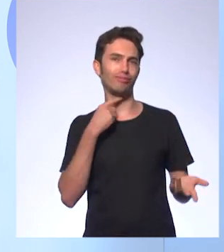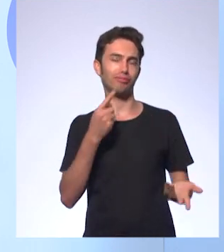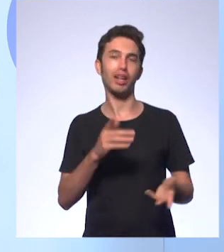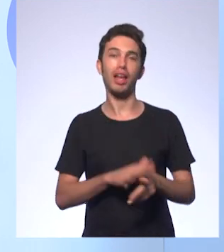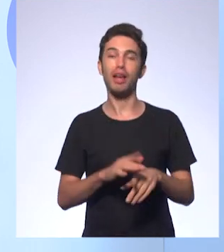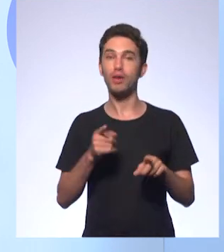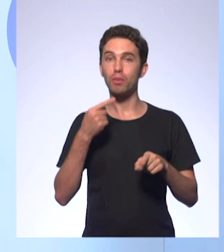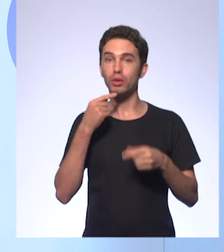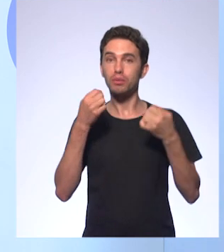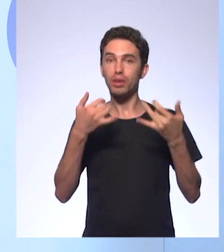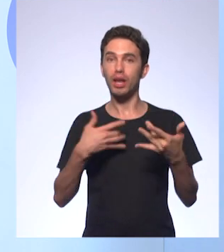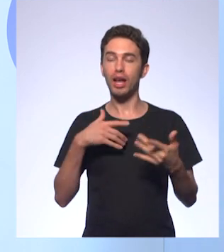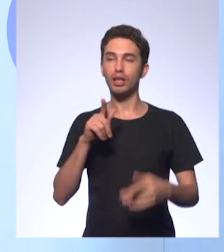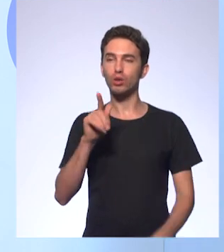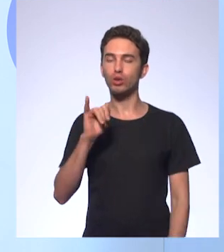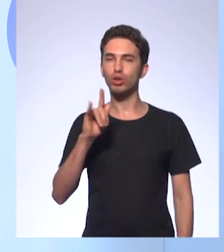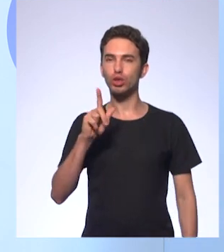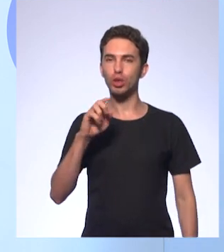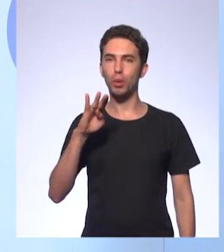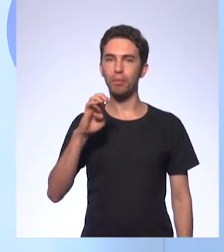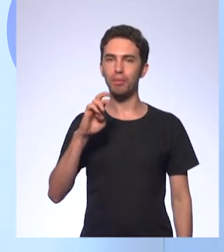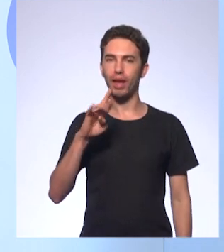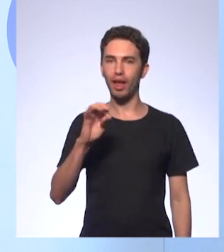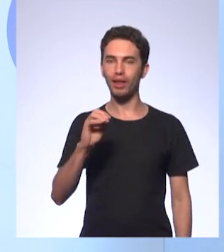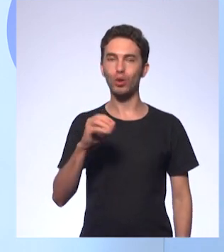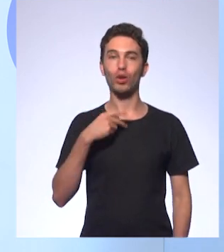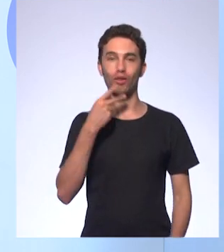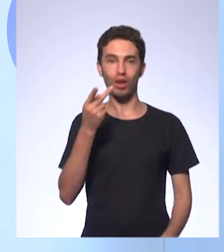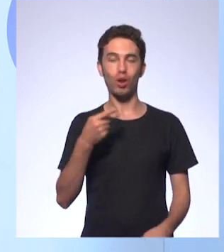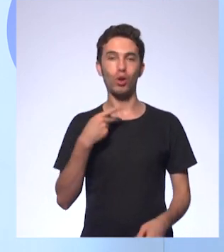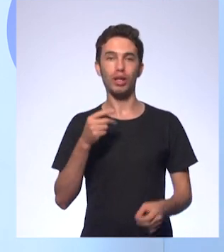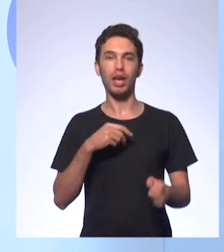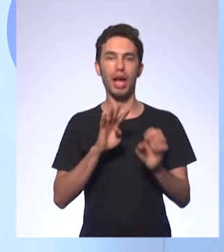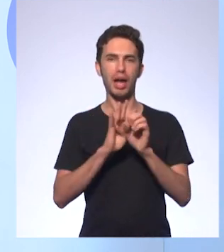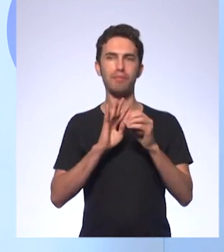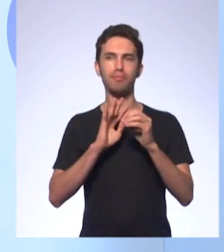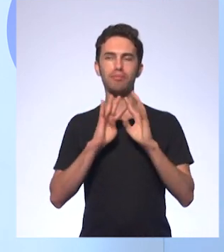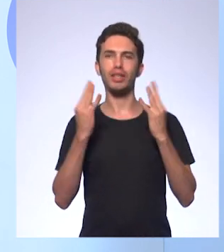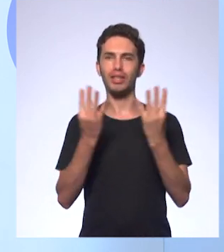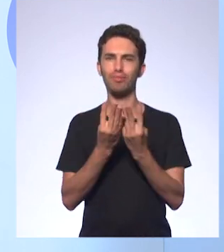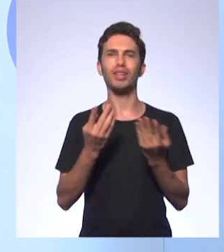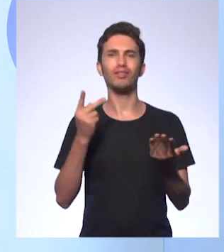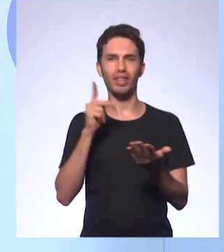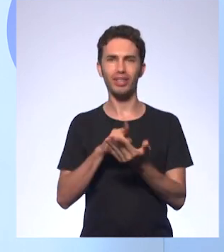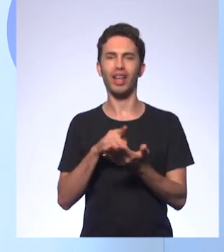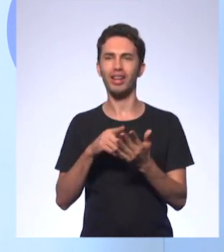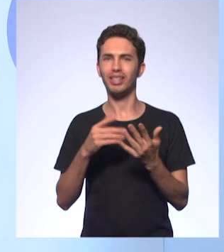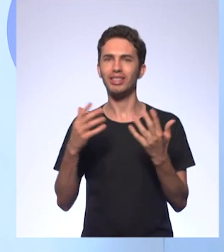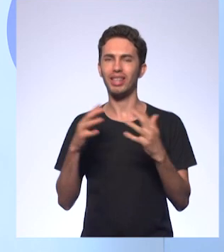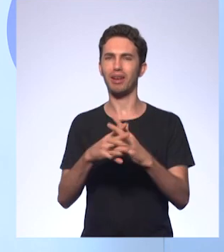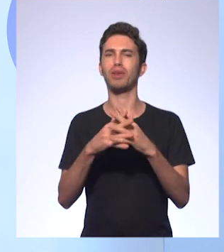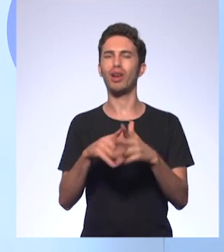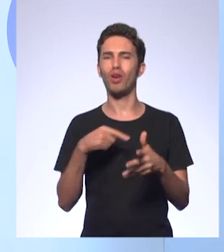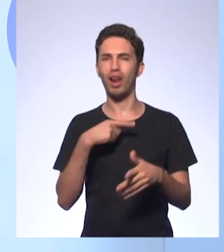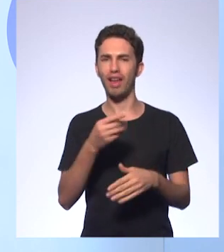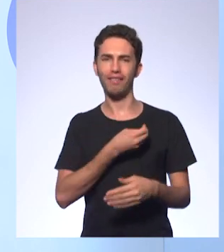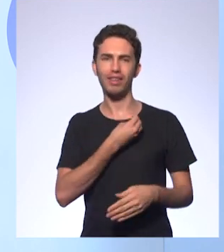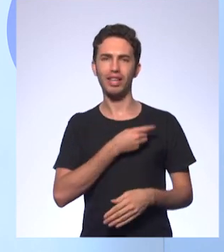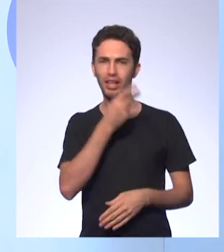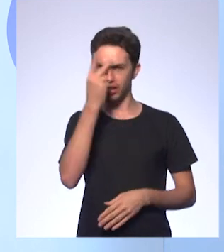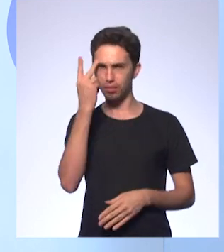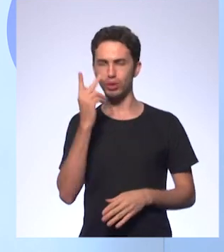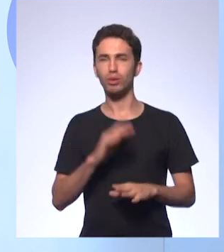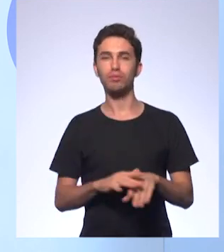Um destaque aqui para o aluno Gilberto, que colocou a pandemia realmente atrapalhou a vida das pessoas, né? Os professores Pro